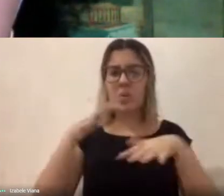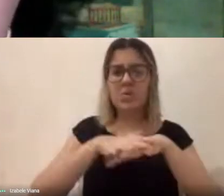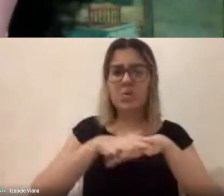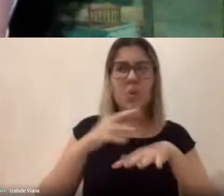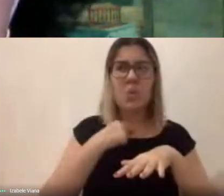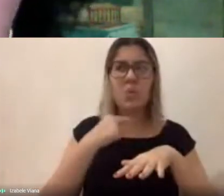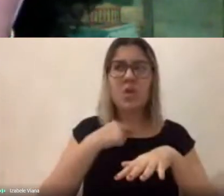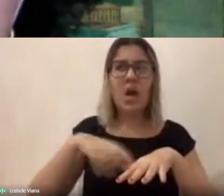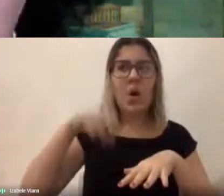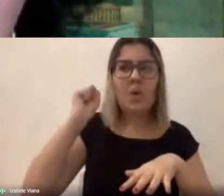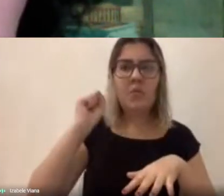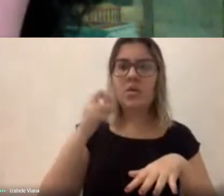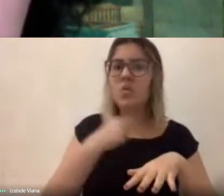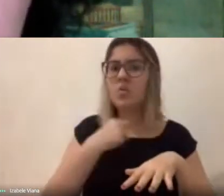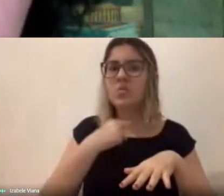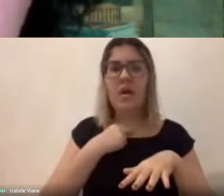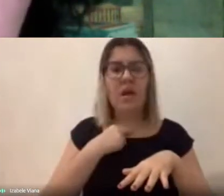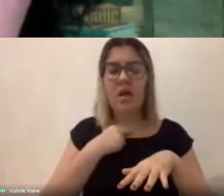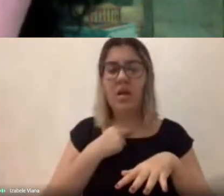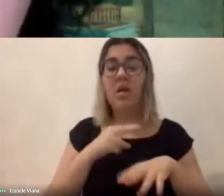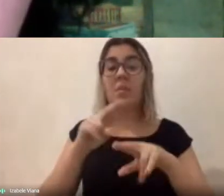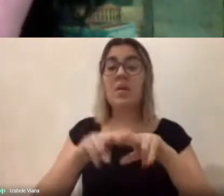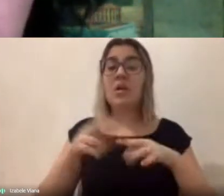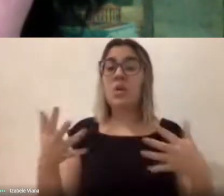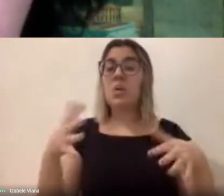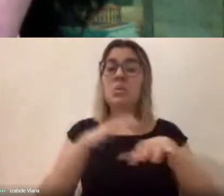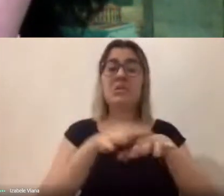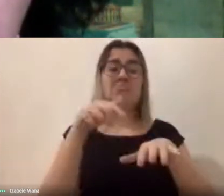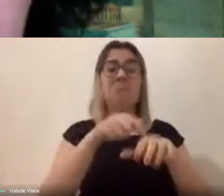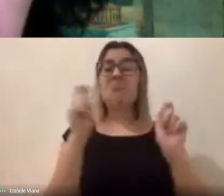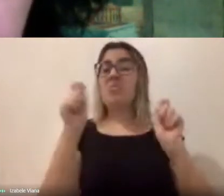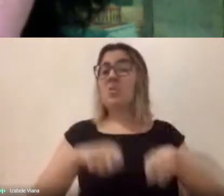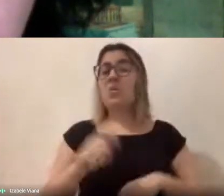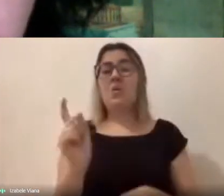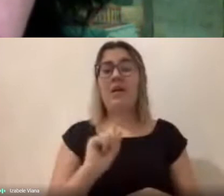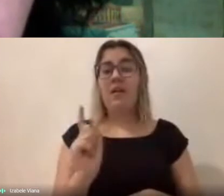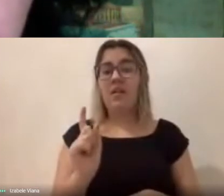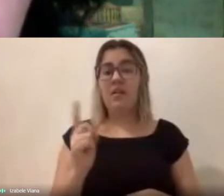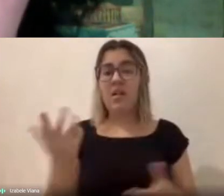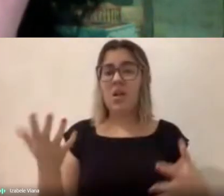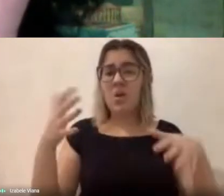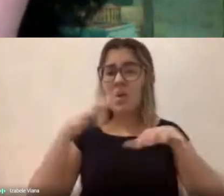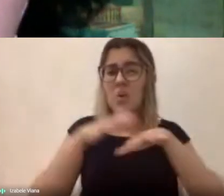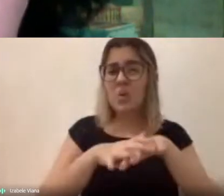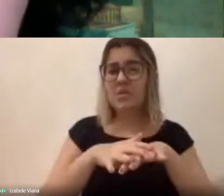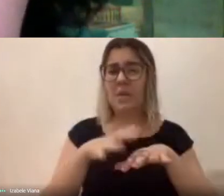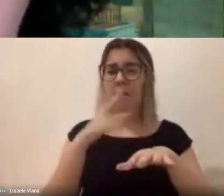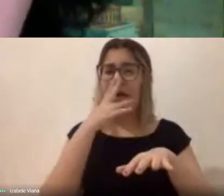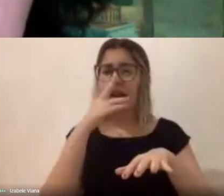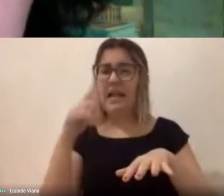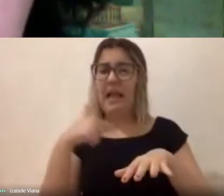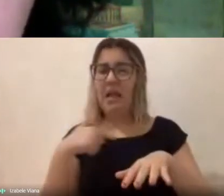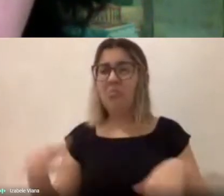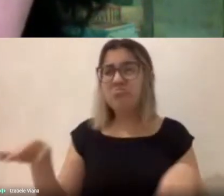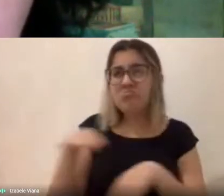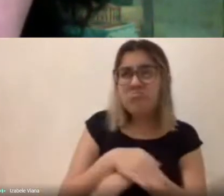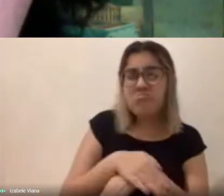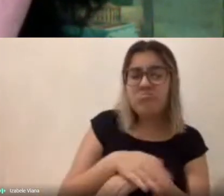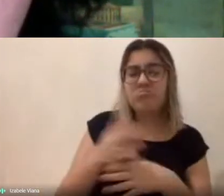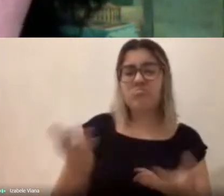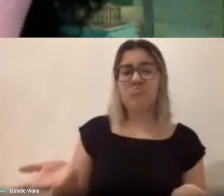inclusão é simplesmente incapaz. A inclusão pressupõe passividade. A inclusão não